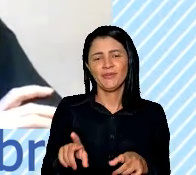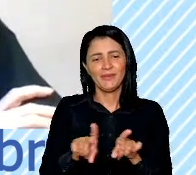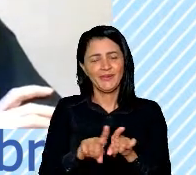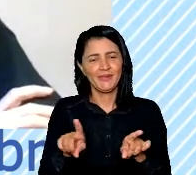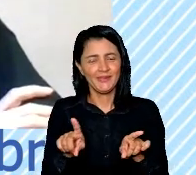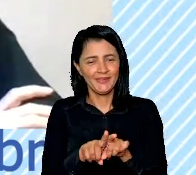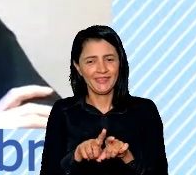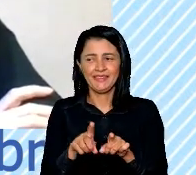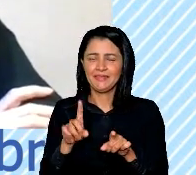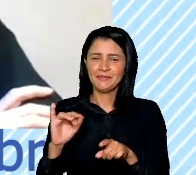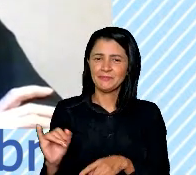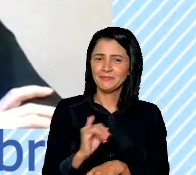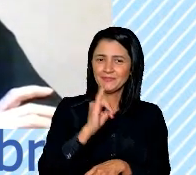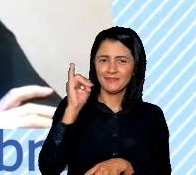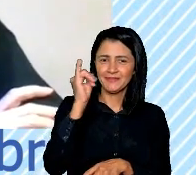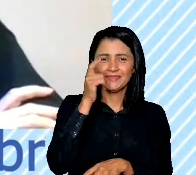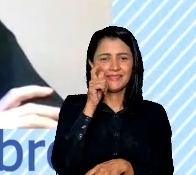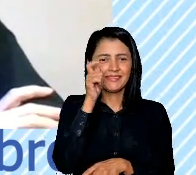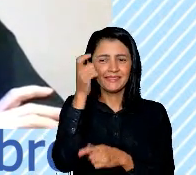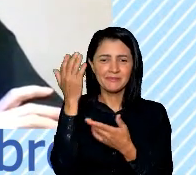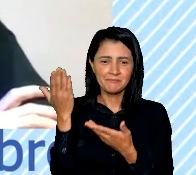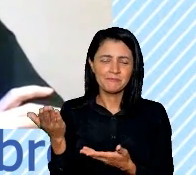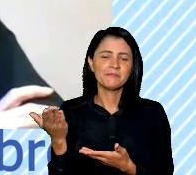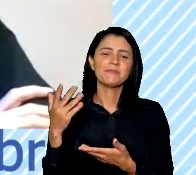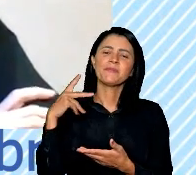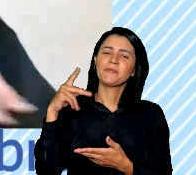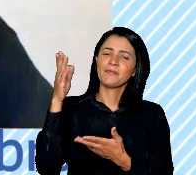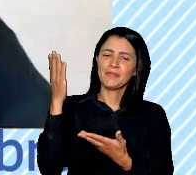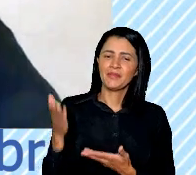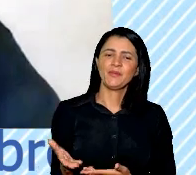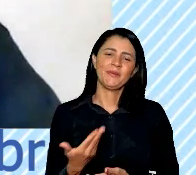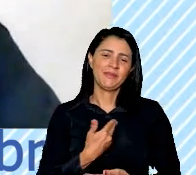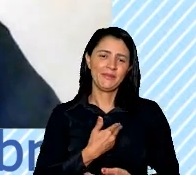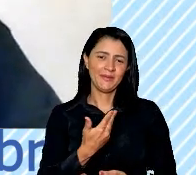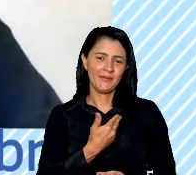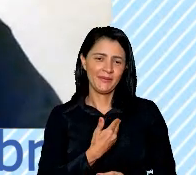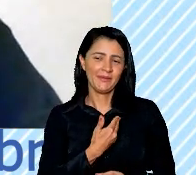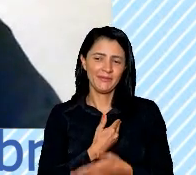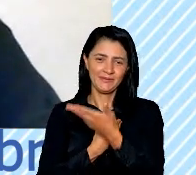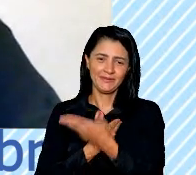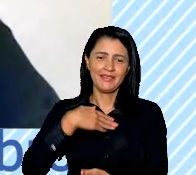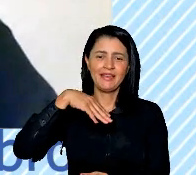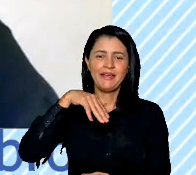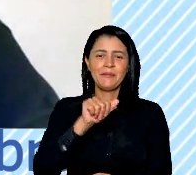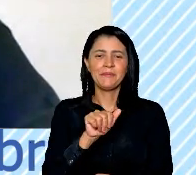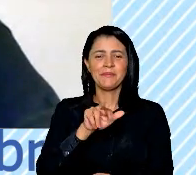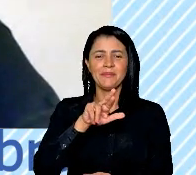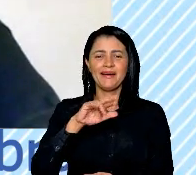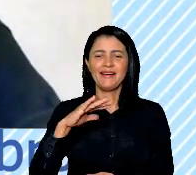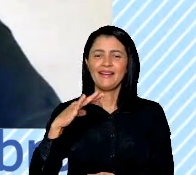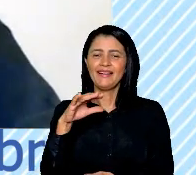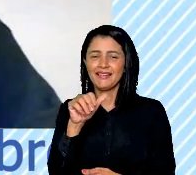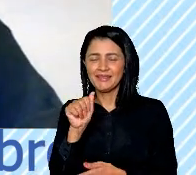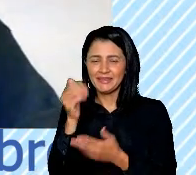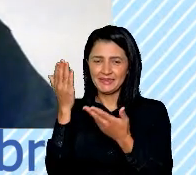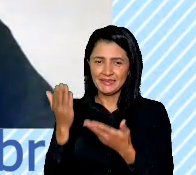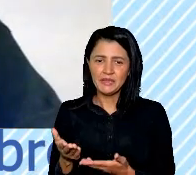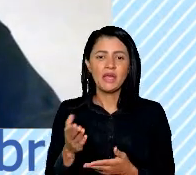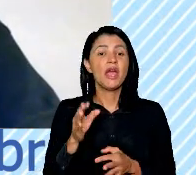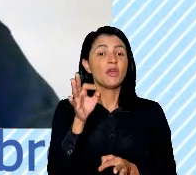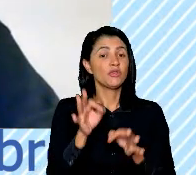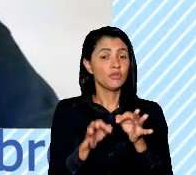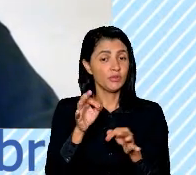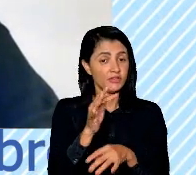tão importante e interessante, que virá da nossa querida colega Márcia Hoffmann do Amaral e Silva Turri, que é a juíza